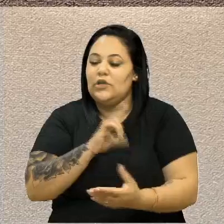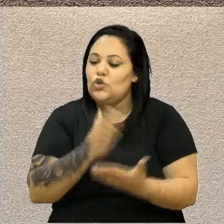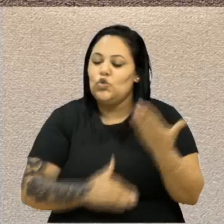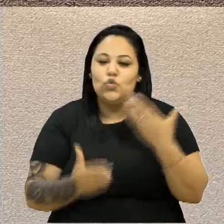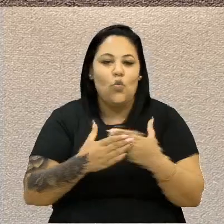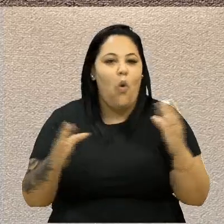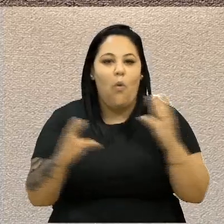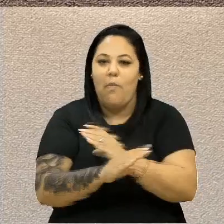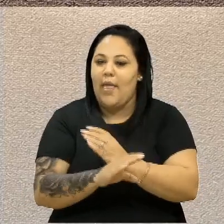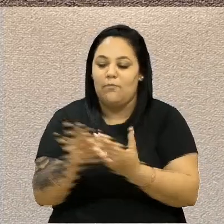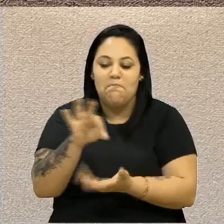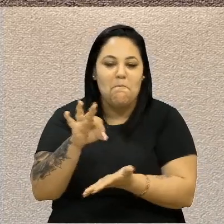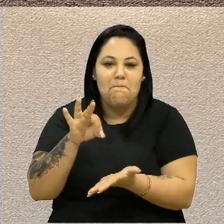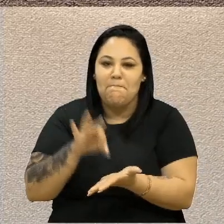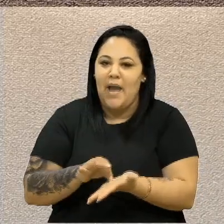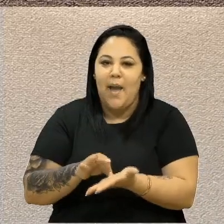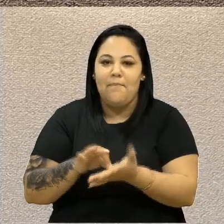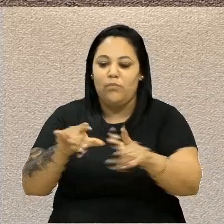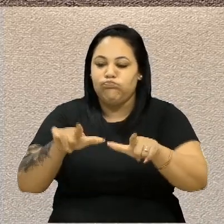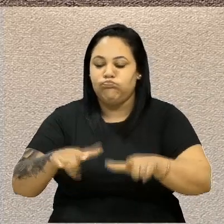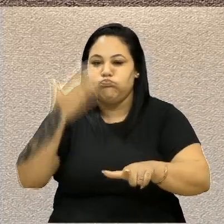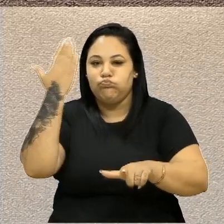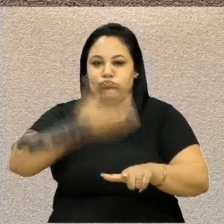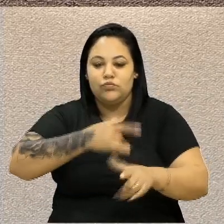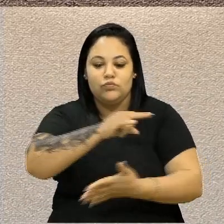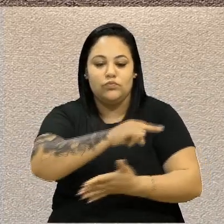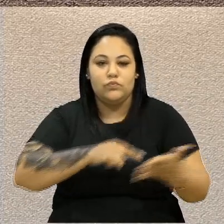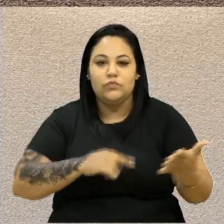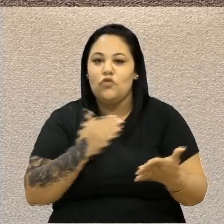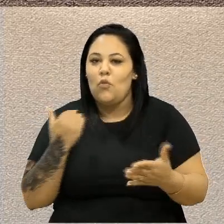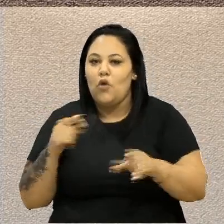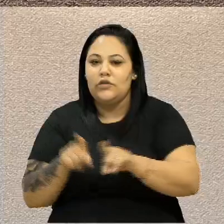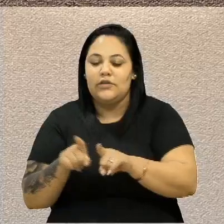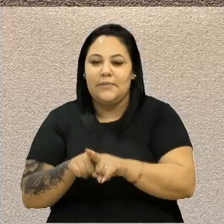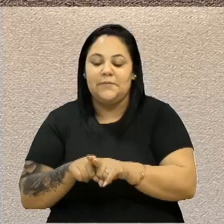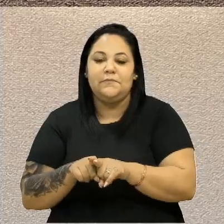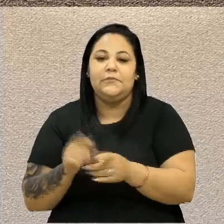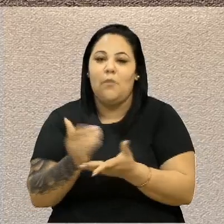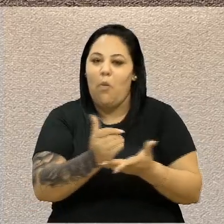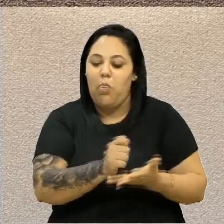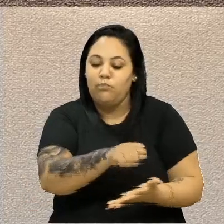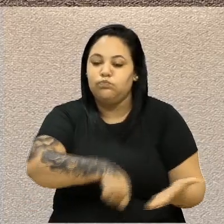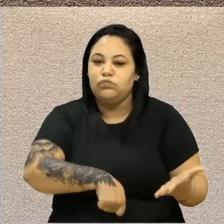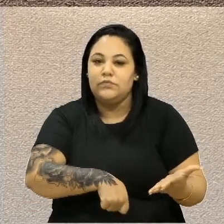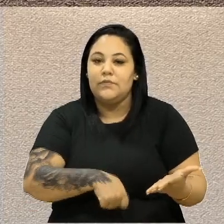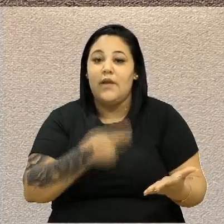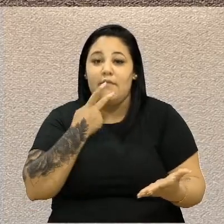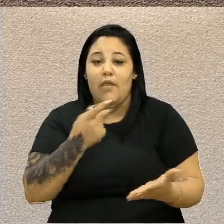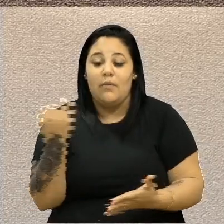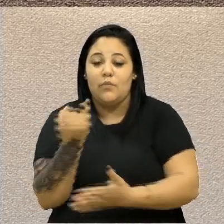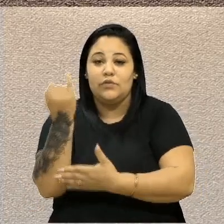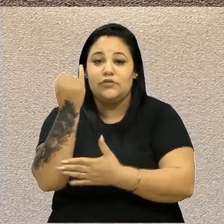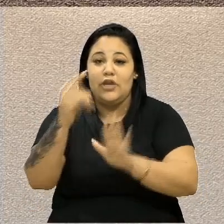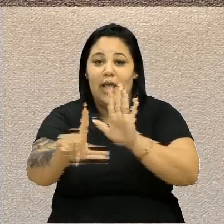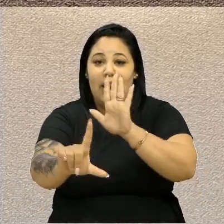localização, certidão de óbito e abaixo assinado. Vale registrar que as certidões referentes à Lei